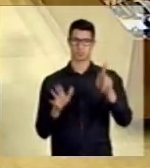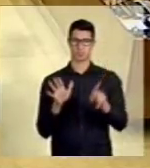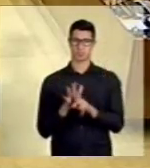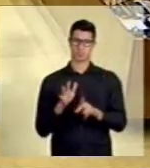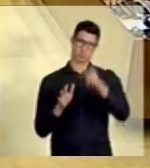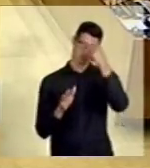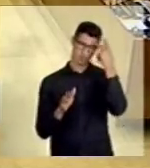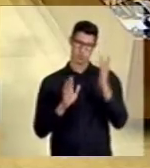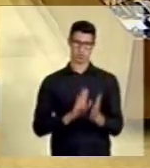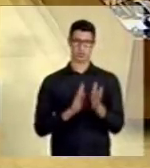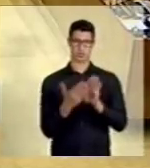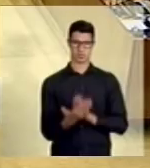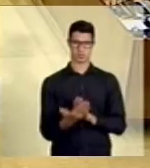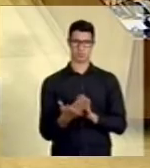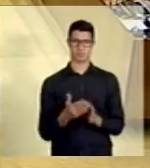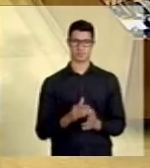pessoa transgênero,